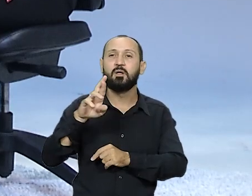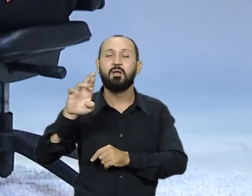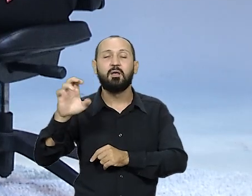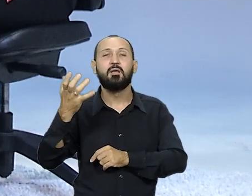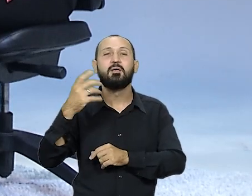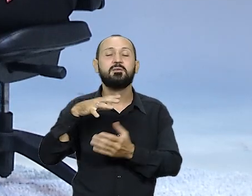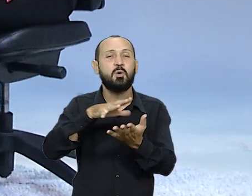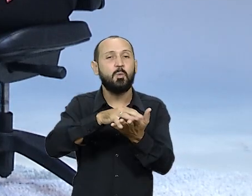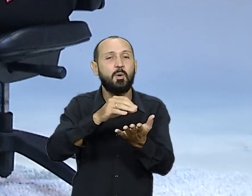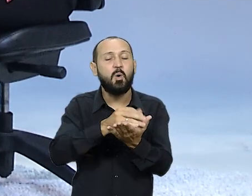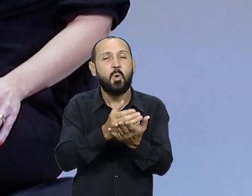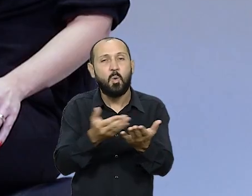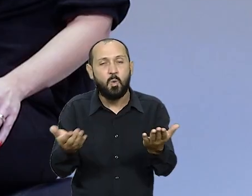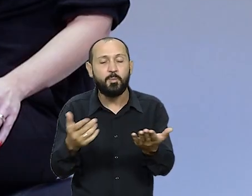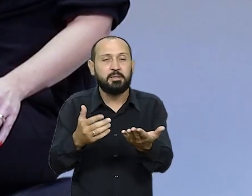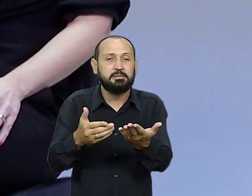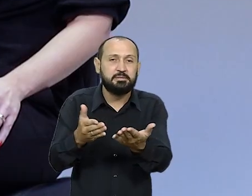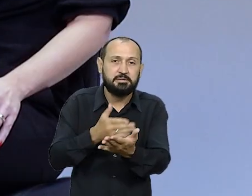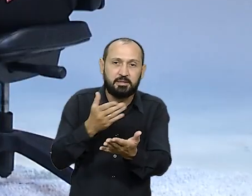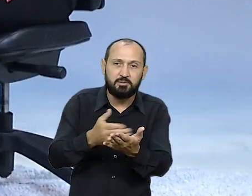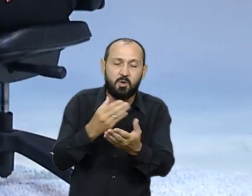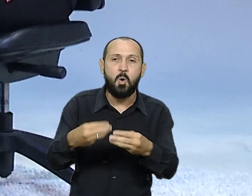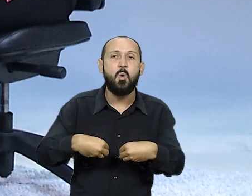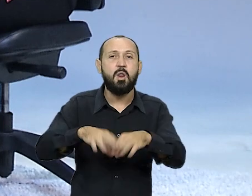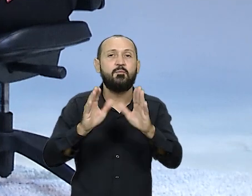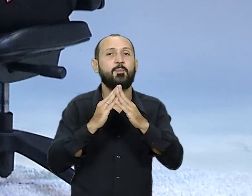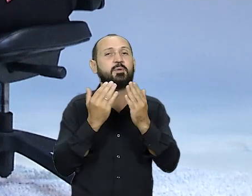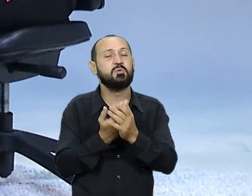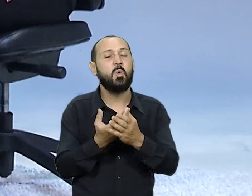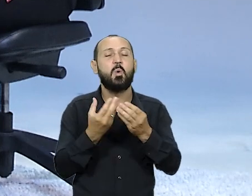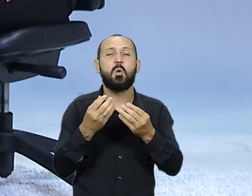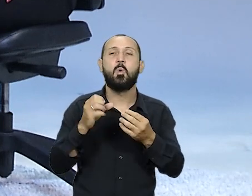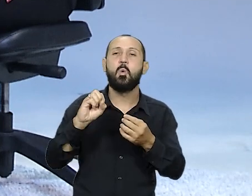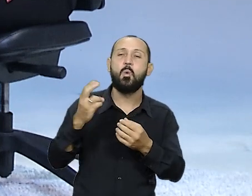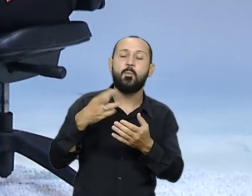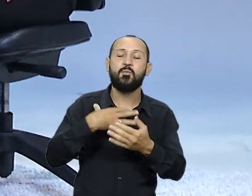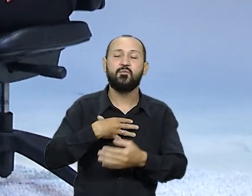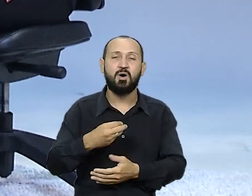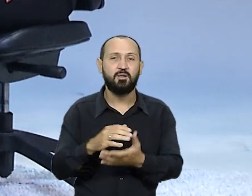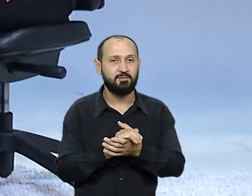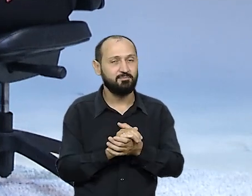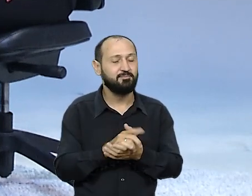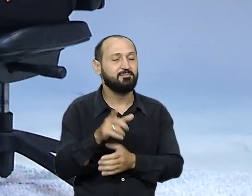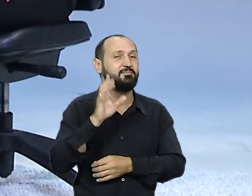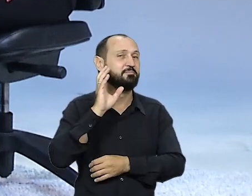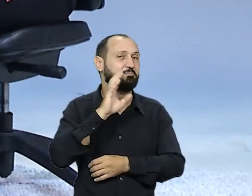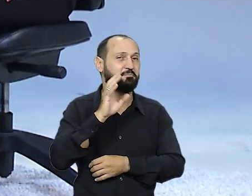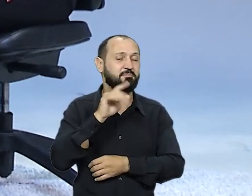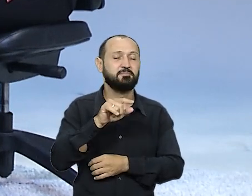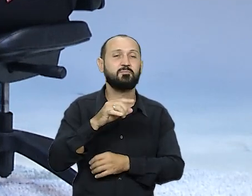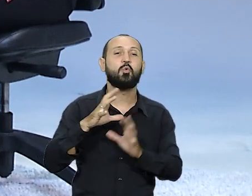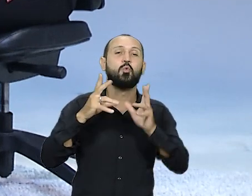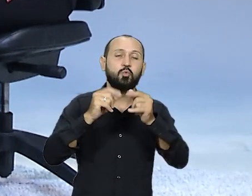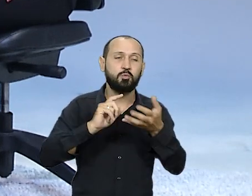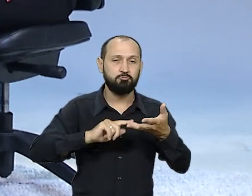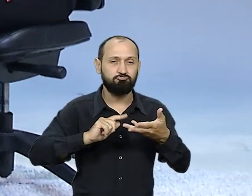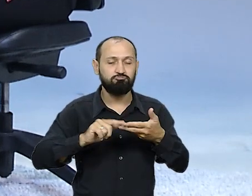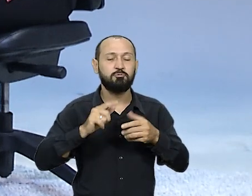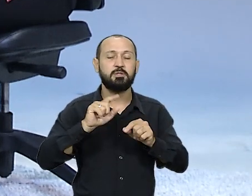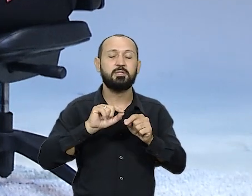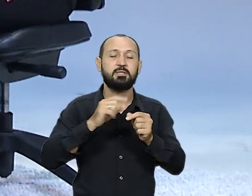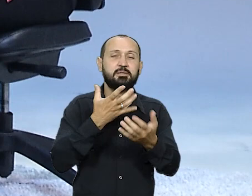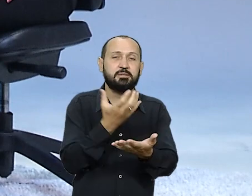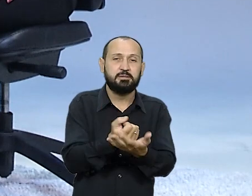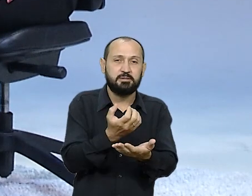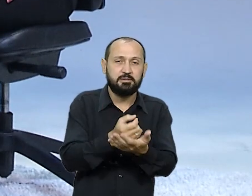em contato com o TRE e buscar uma cópia dessa cartilha, ou levar para sua escola, ou levar para o seu filho? O mais legal de tudo isso é